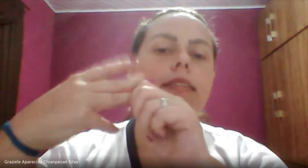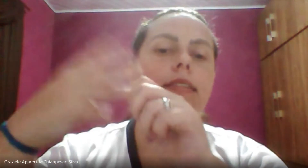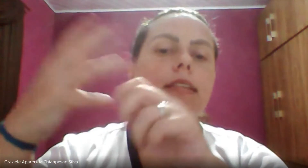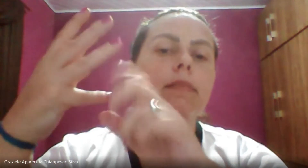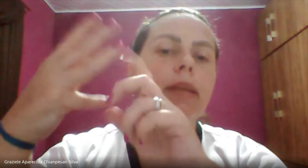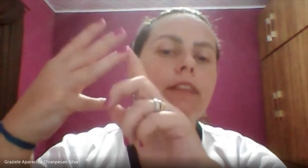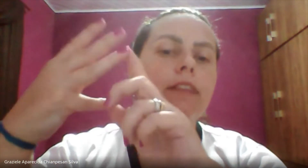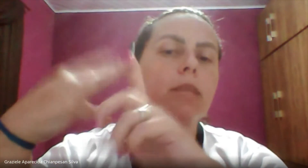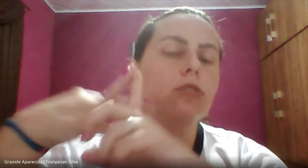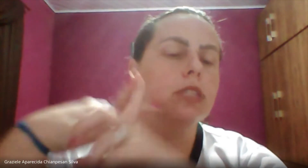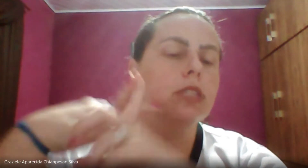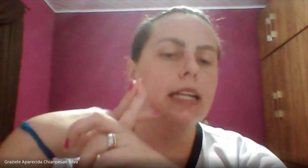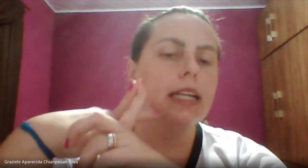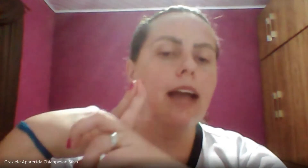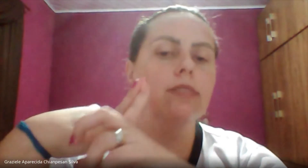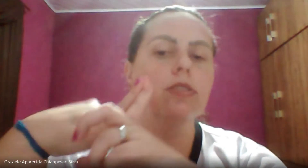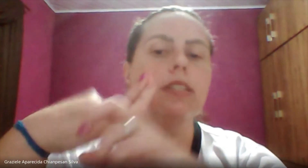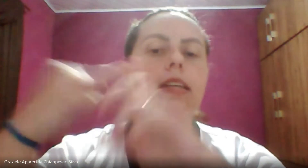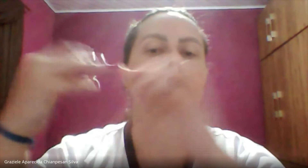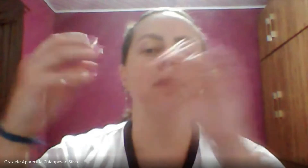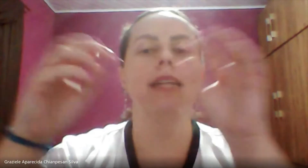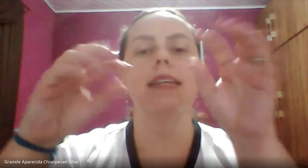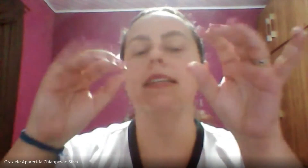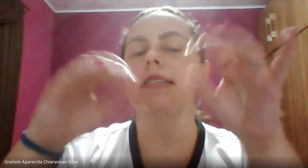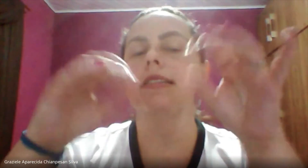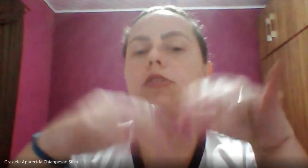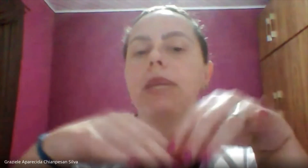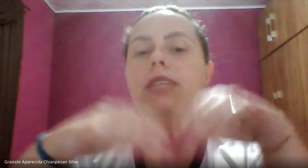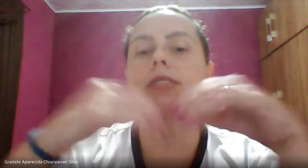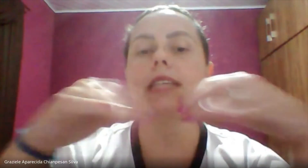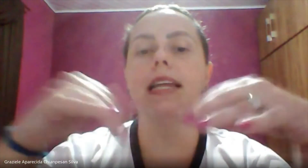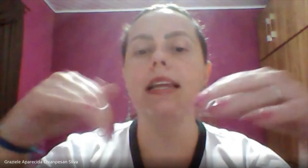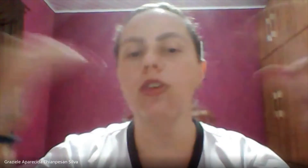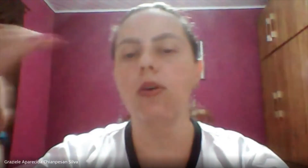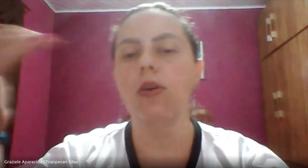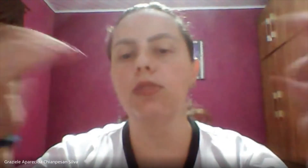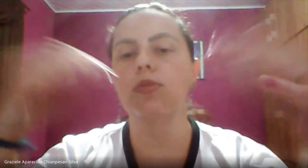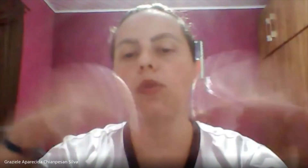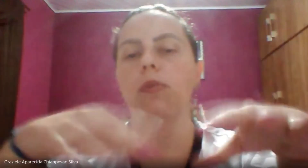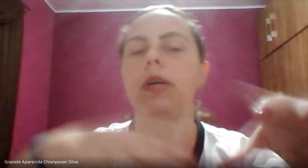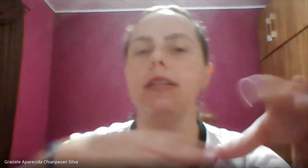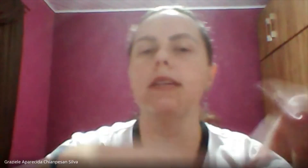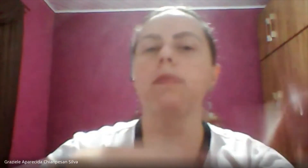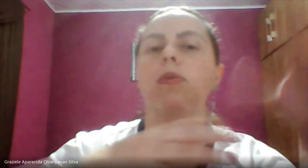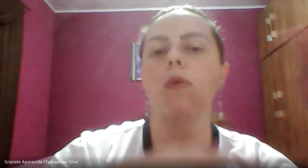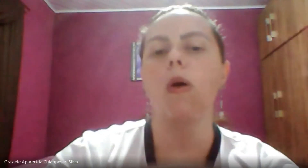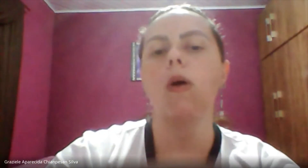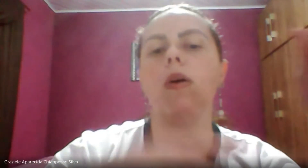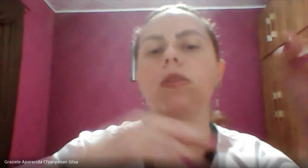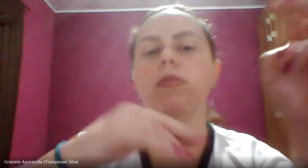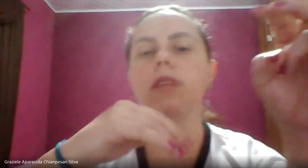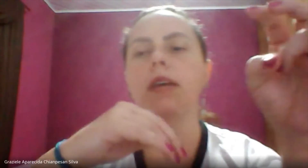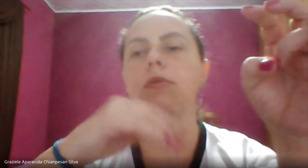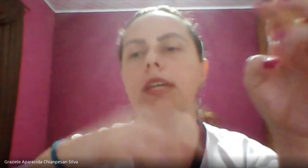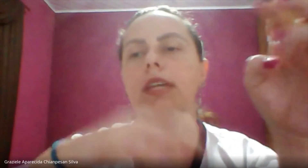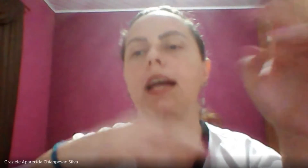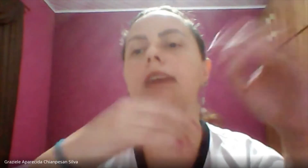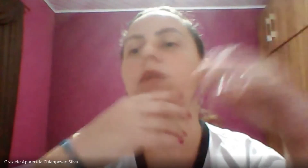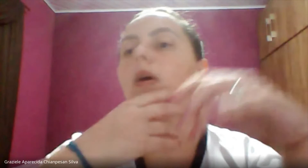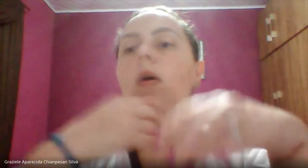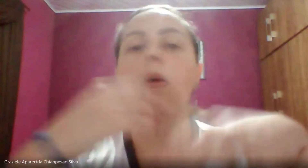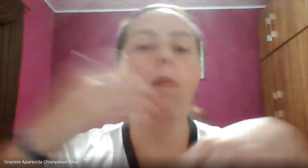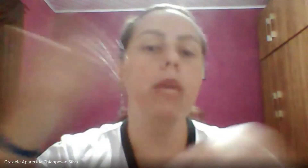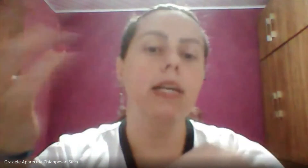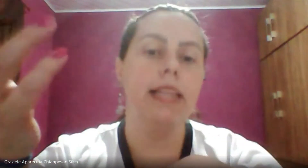E existem também a família dos teclados, que seriam mais aqueles instrumentos eletrônicos, como, por exemplo, o órgão, né, o